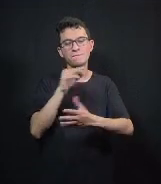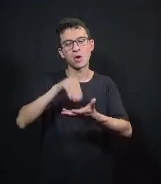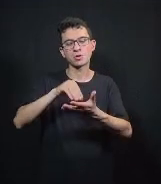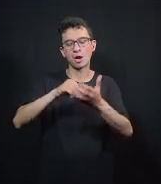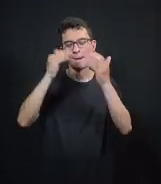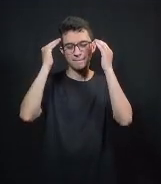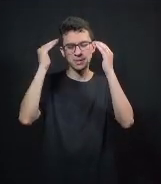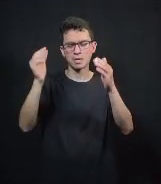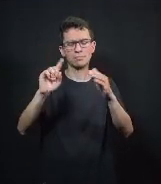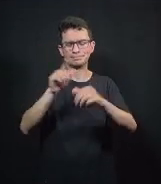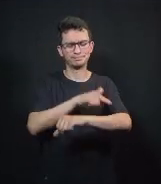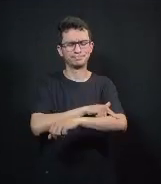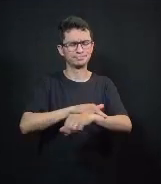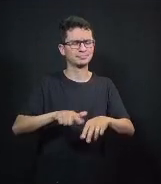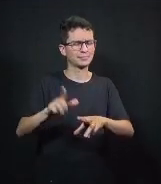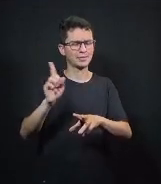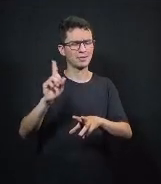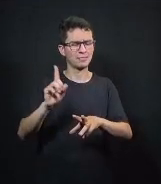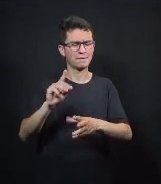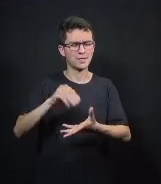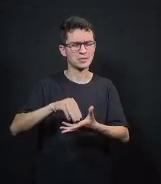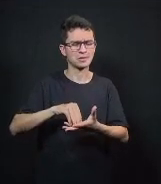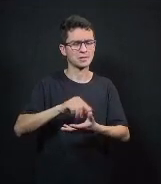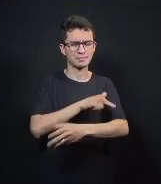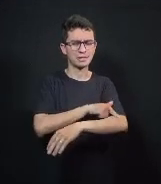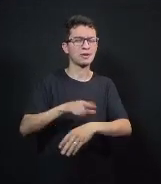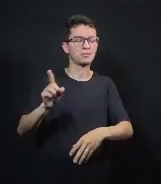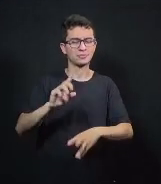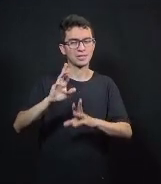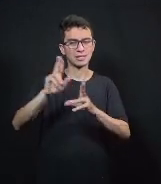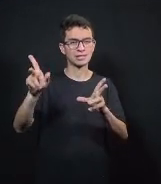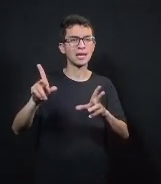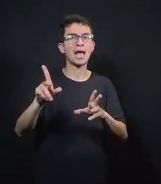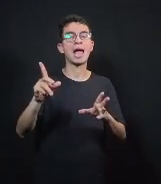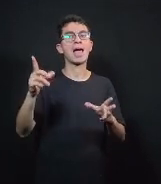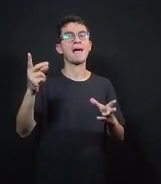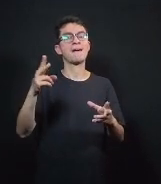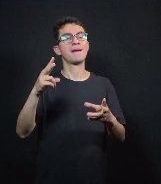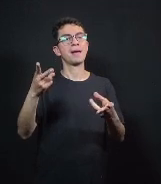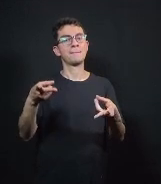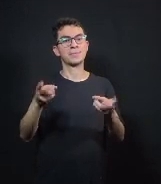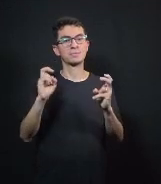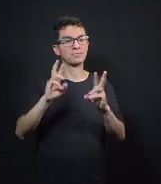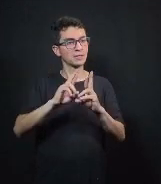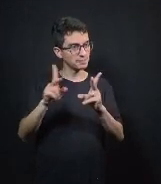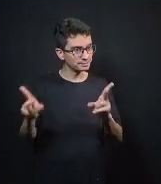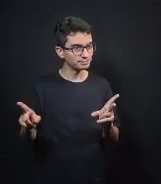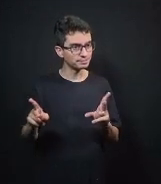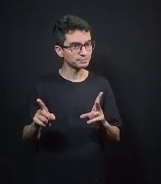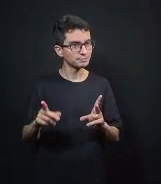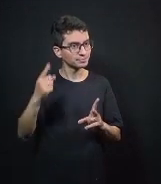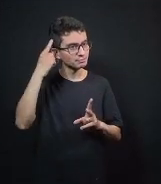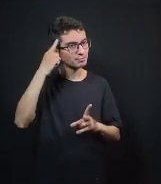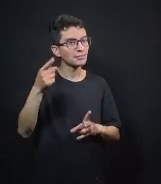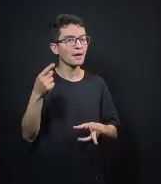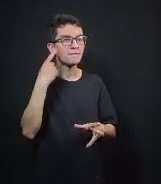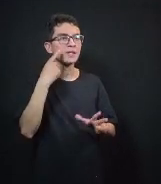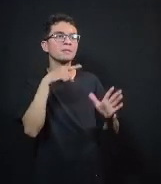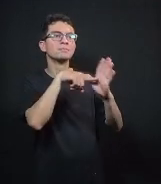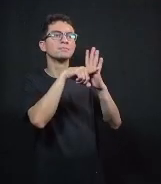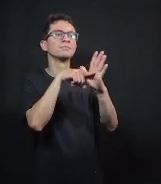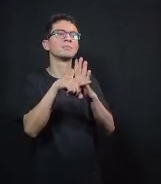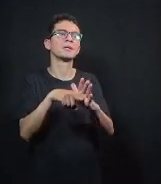diferentes. Eu sei que tem pesquisas, pelo menos fora do Brasil, apontando esse fenômeno que o Pablo mencionou, que é associando